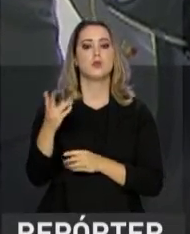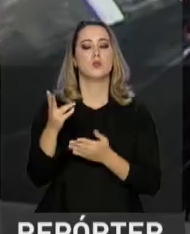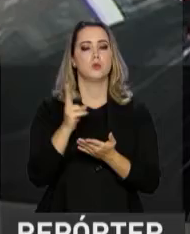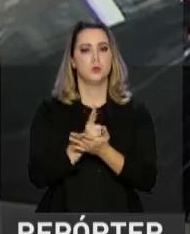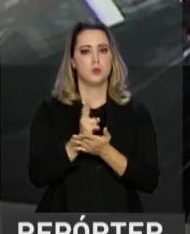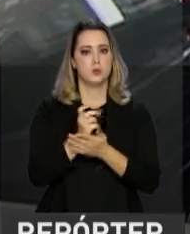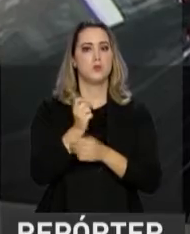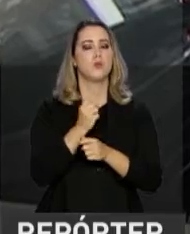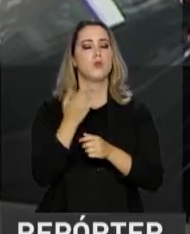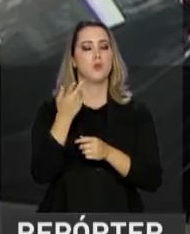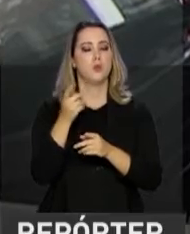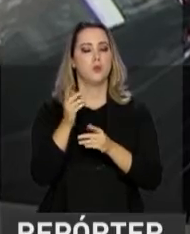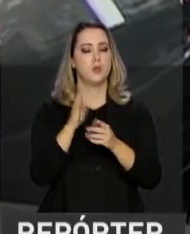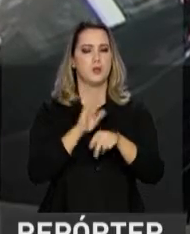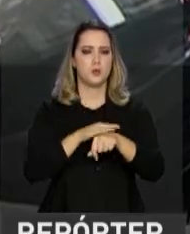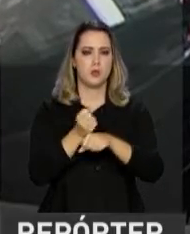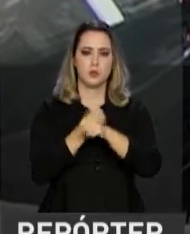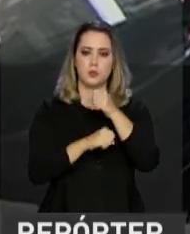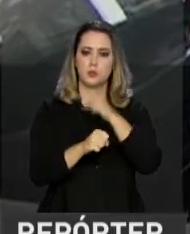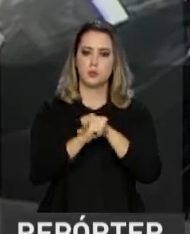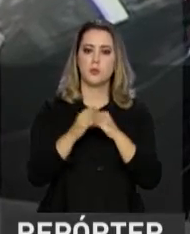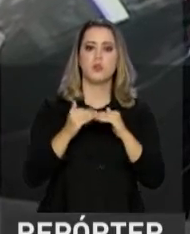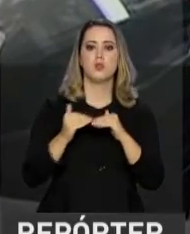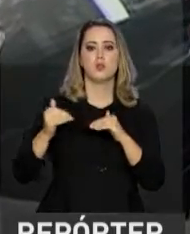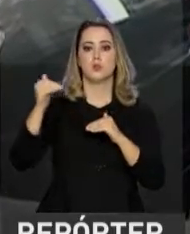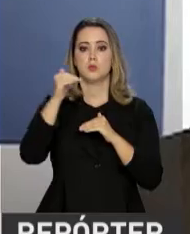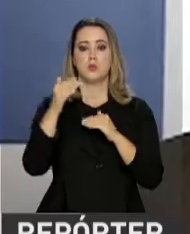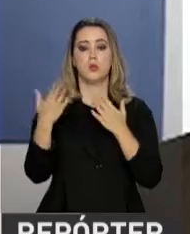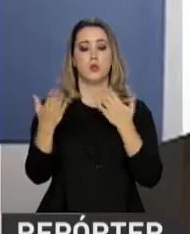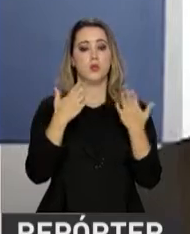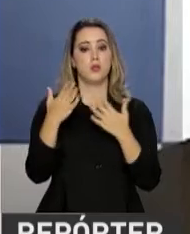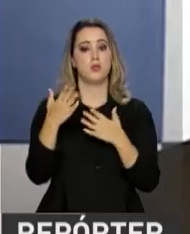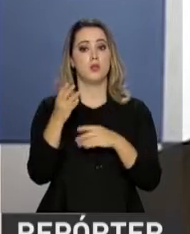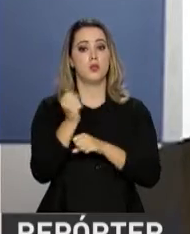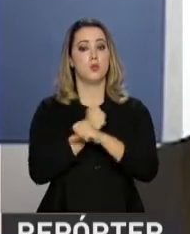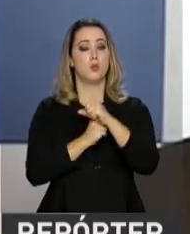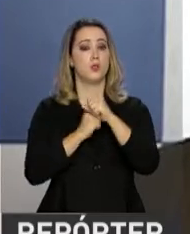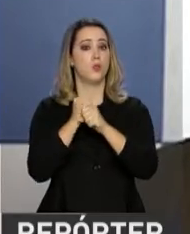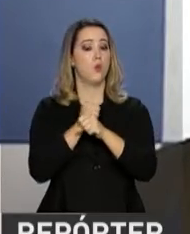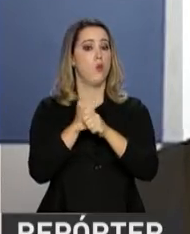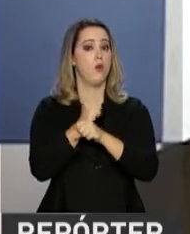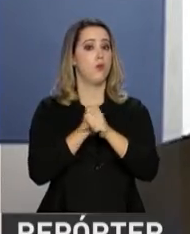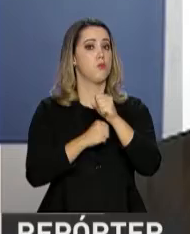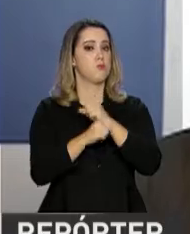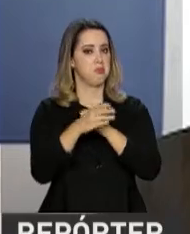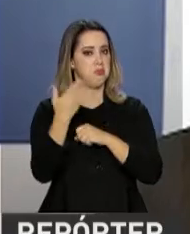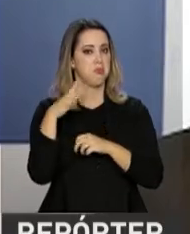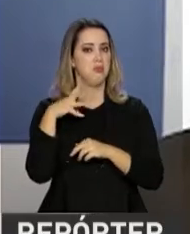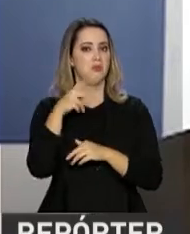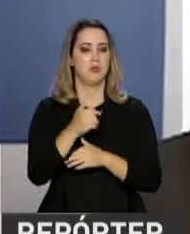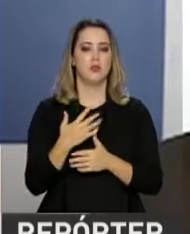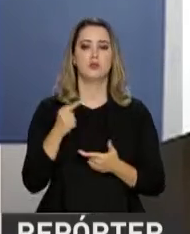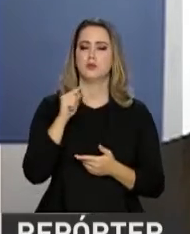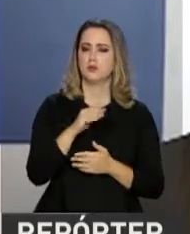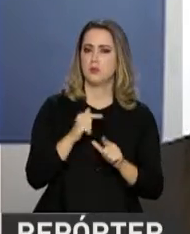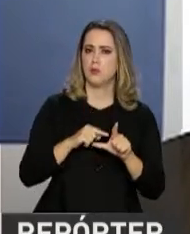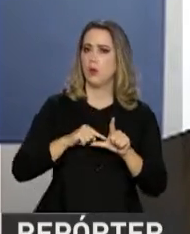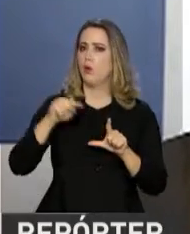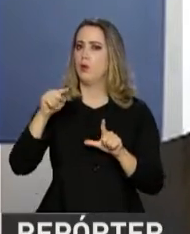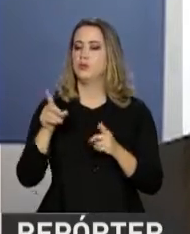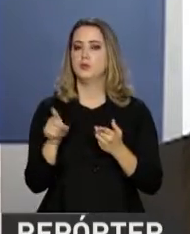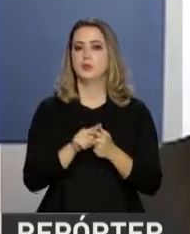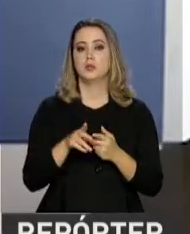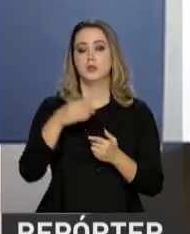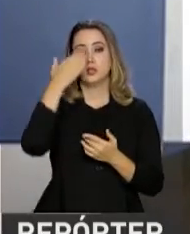já é maior que a produção de 2016 inteiro para o presidente da fábia o aumento da produção reflete a maior